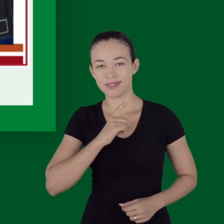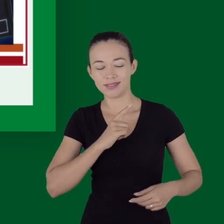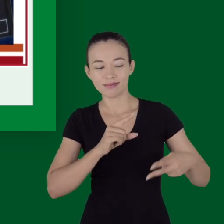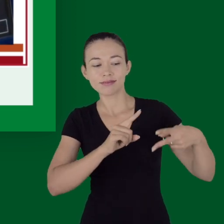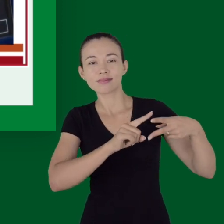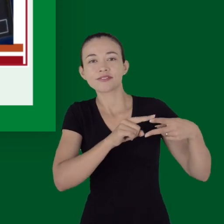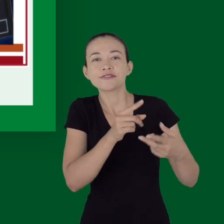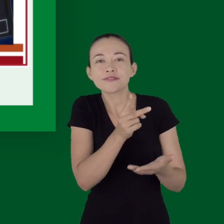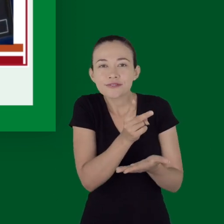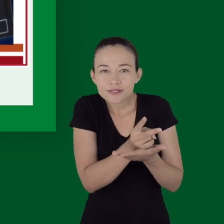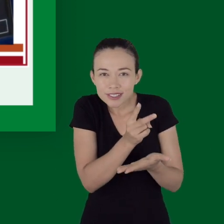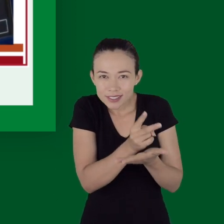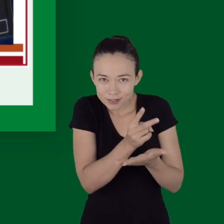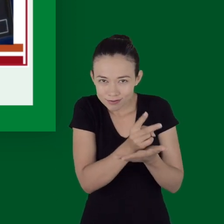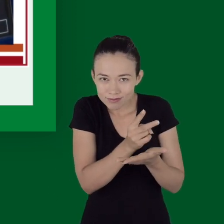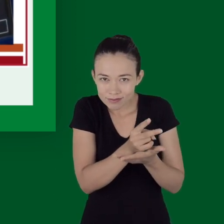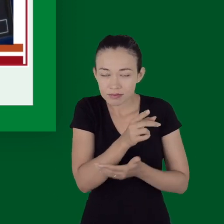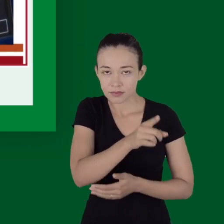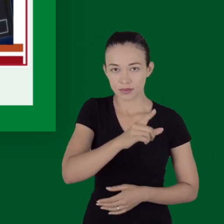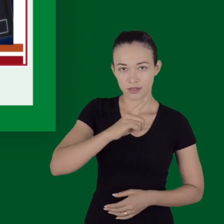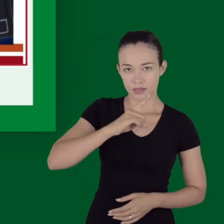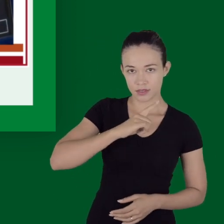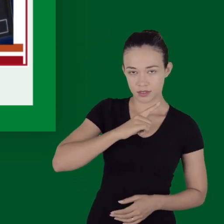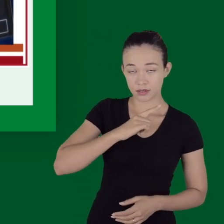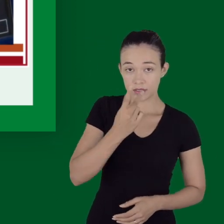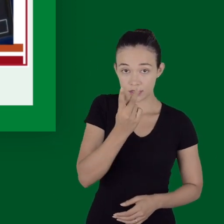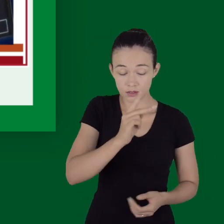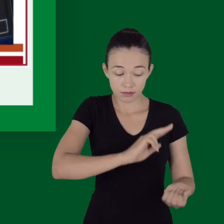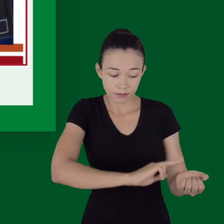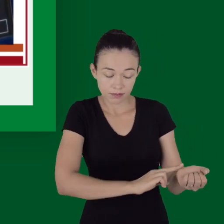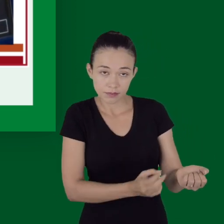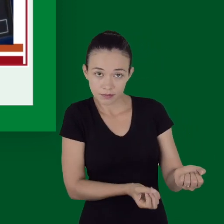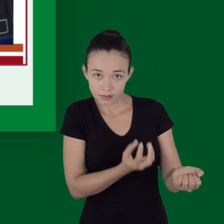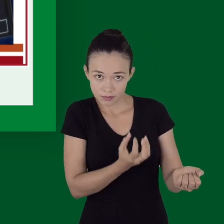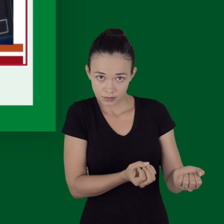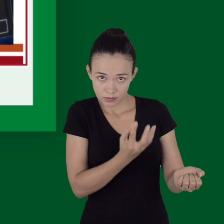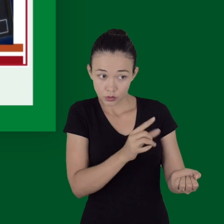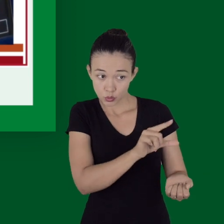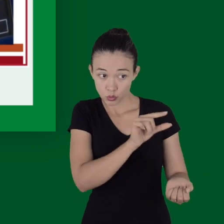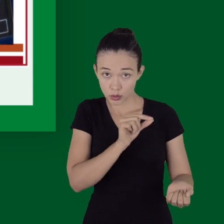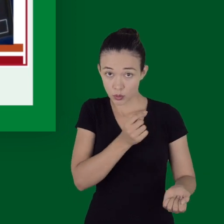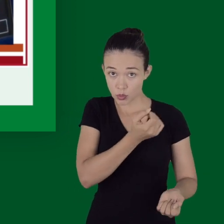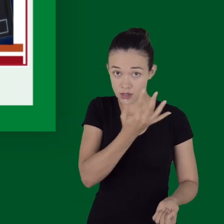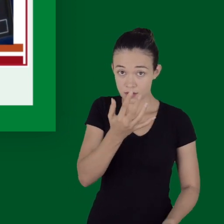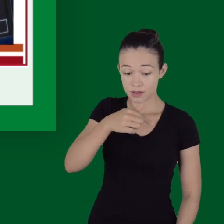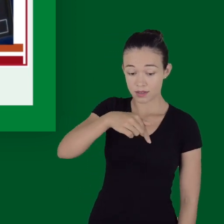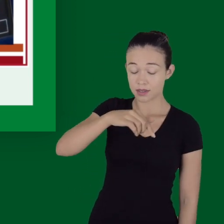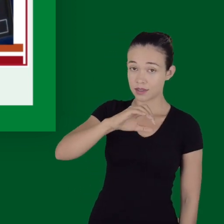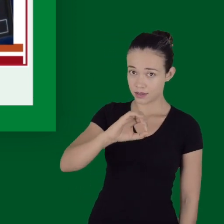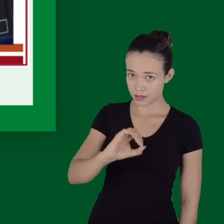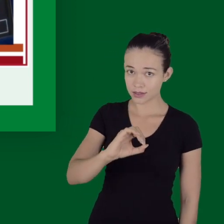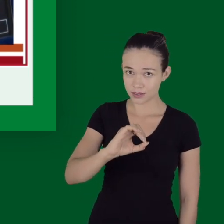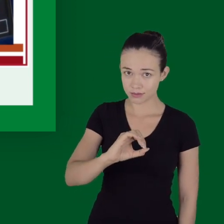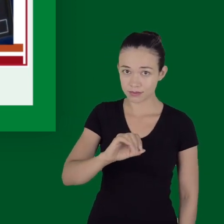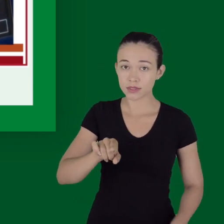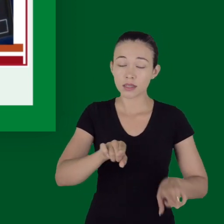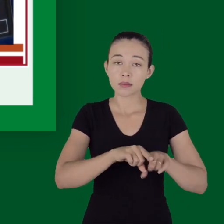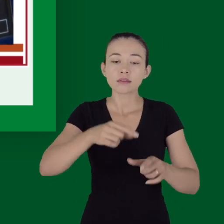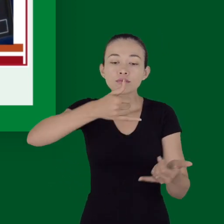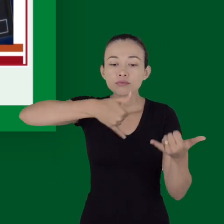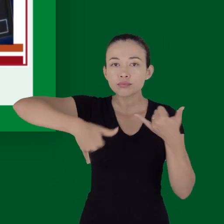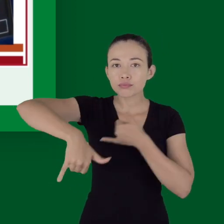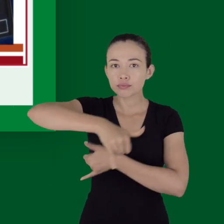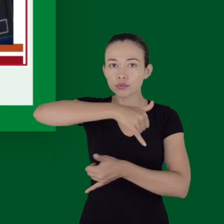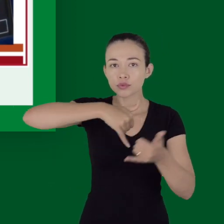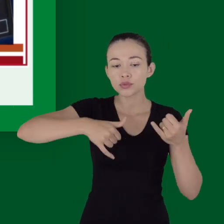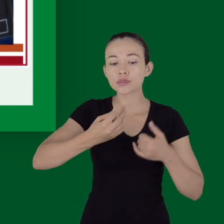fixo, que é o assíncrono, né? Foi definido uma frequência cardíaca de 70 e iniciou lá com